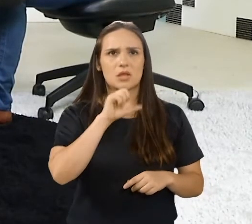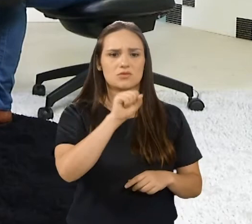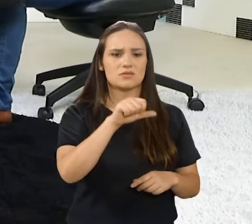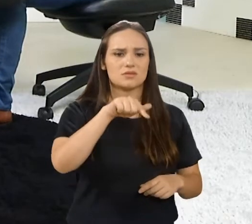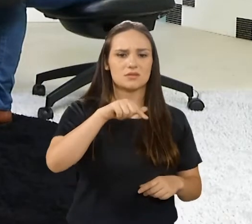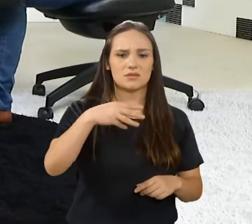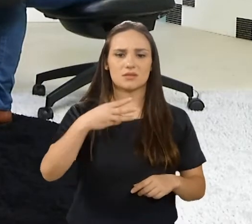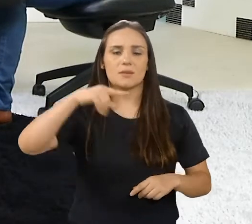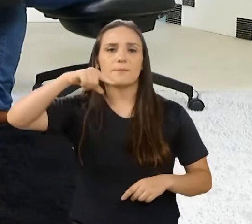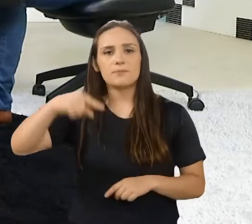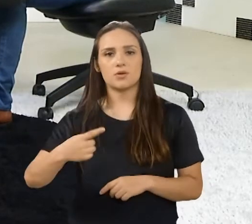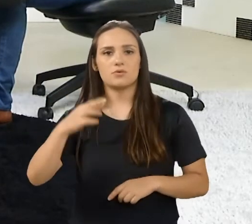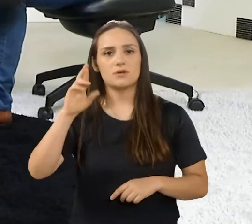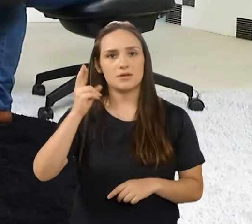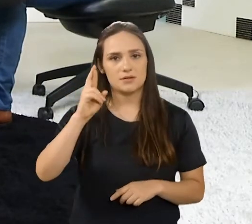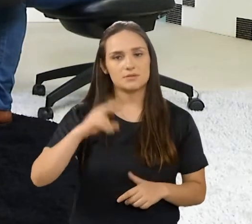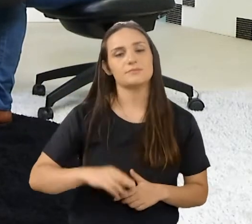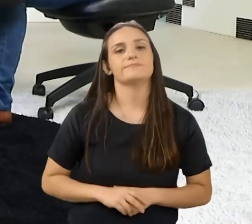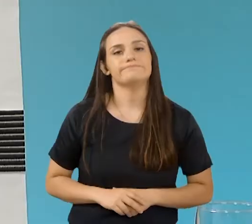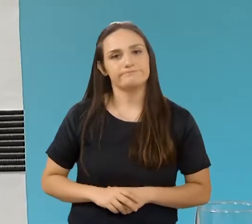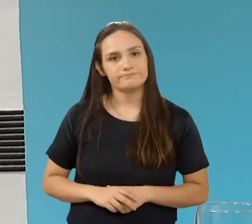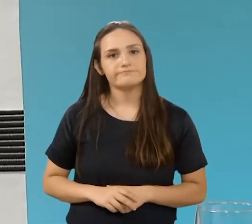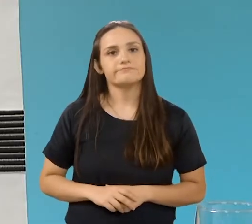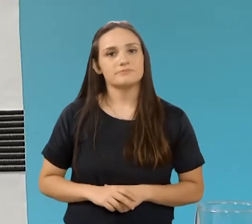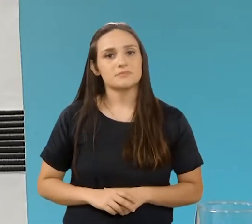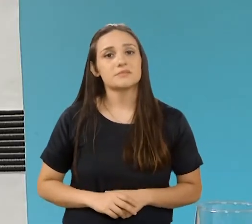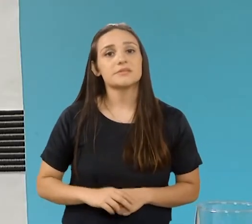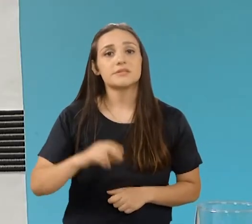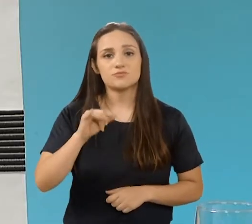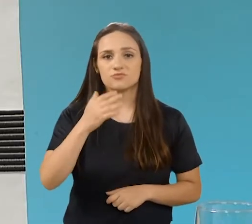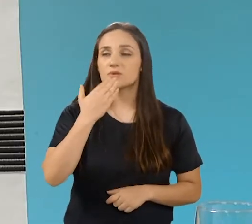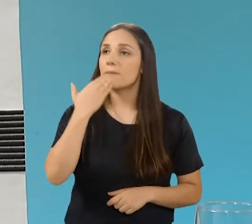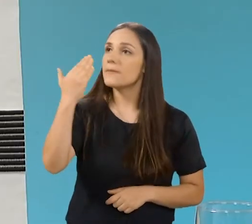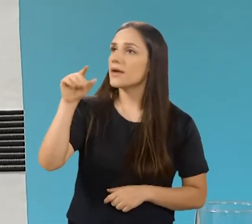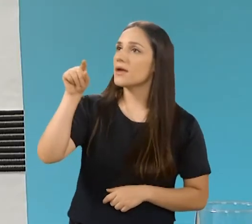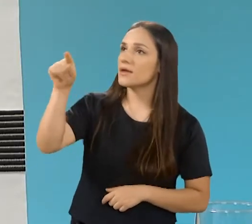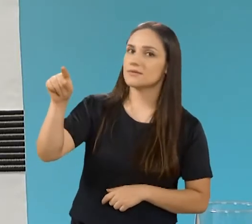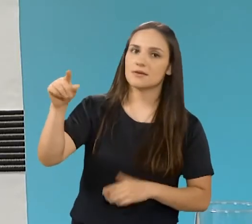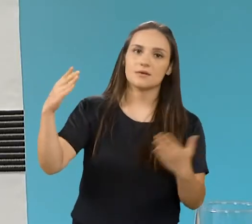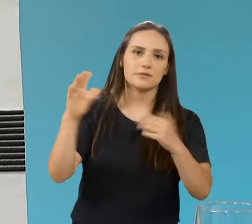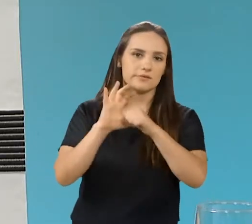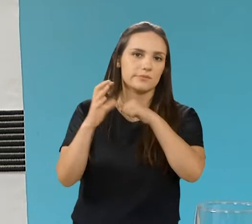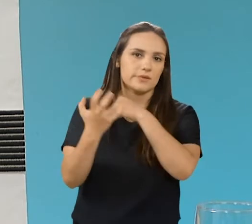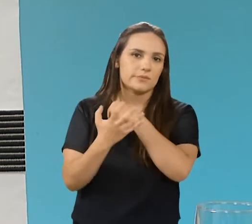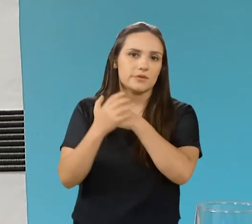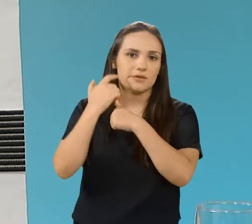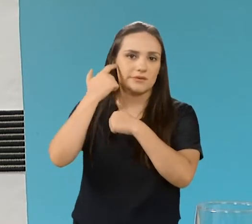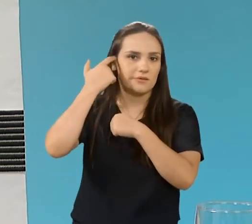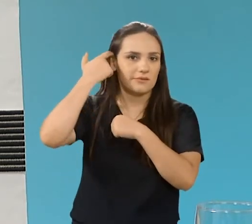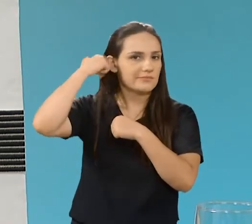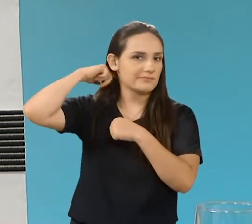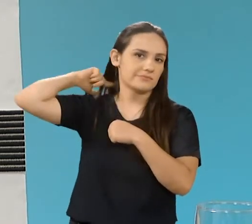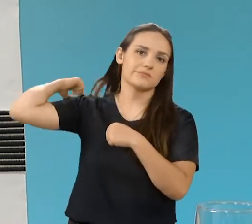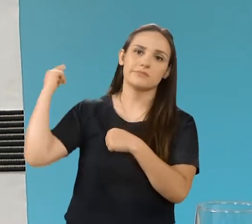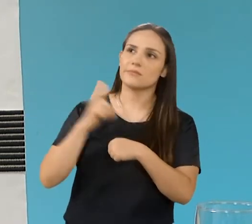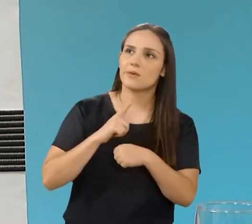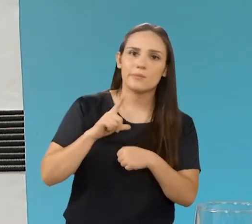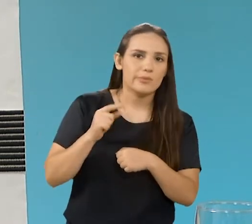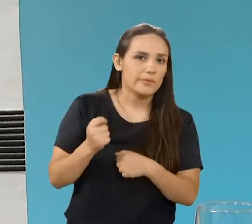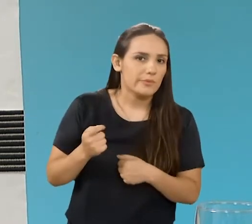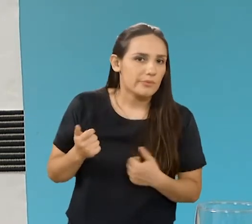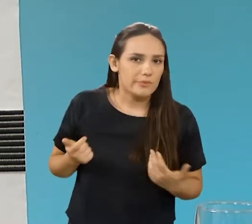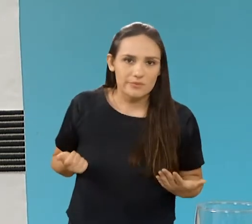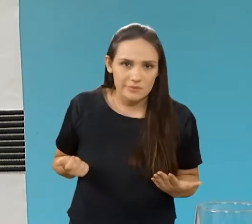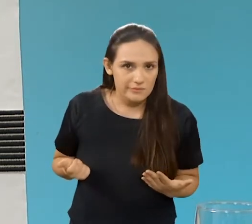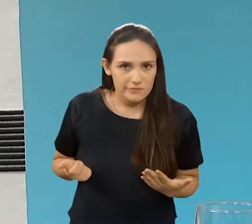mil. Se você for lá encomendar, em face da pandemia, a redução da produção. Então, você não tem,